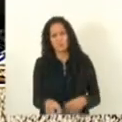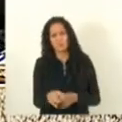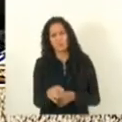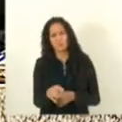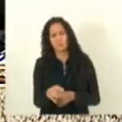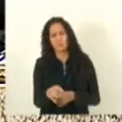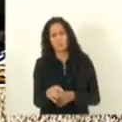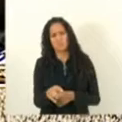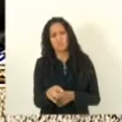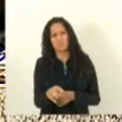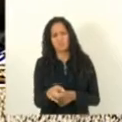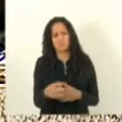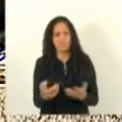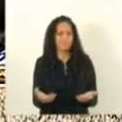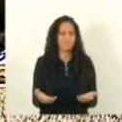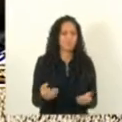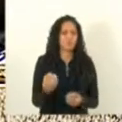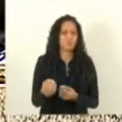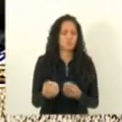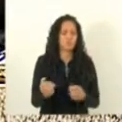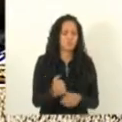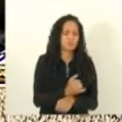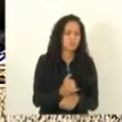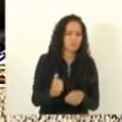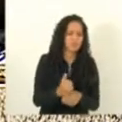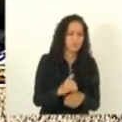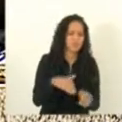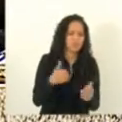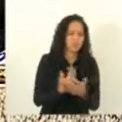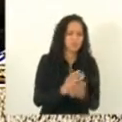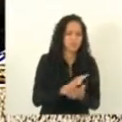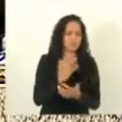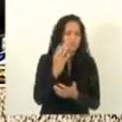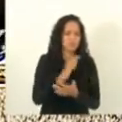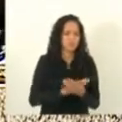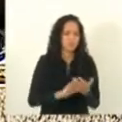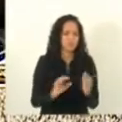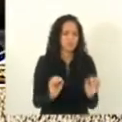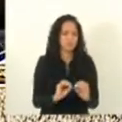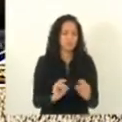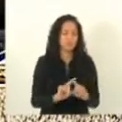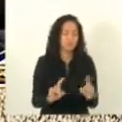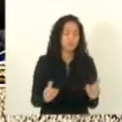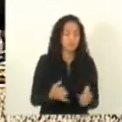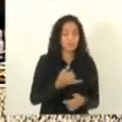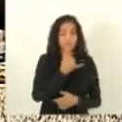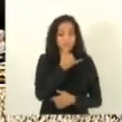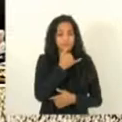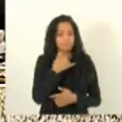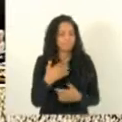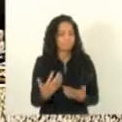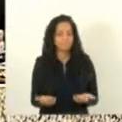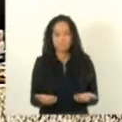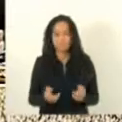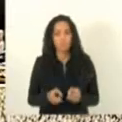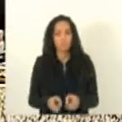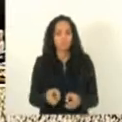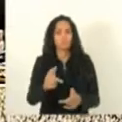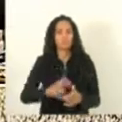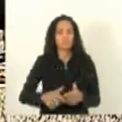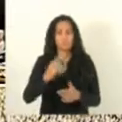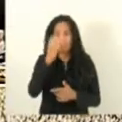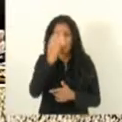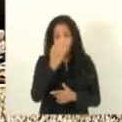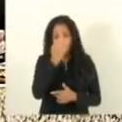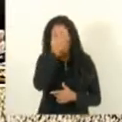ser página virada, sim senhor, virada da nossa história. Mas, infelizmente, não é página virada.